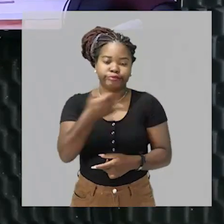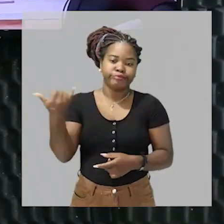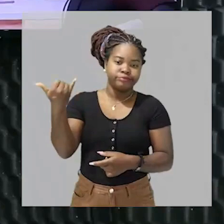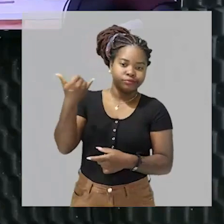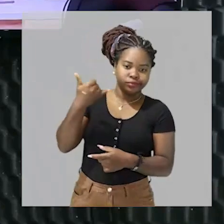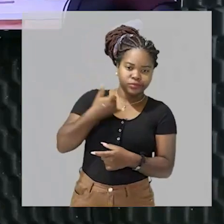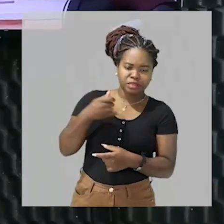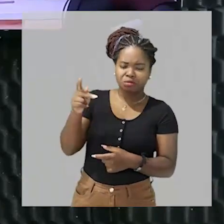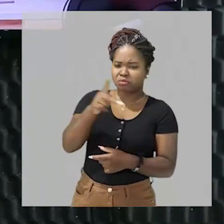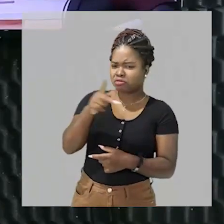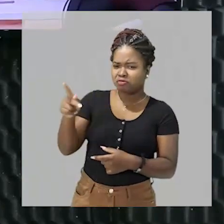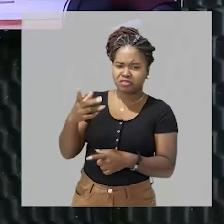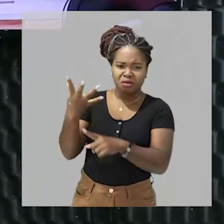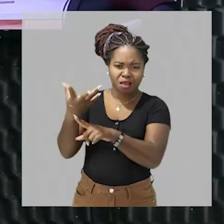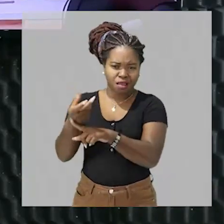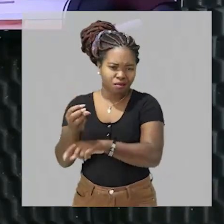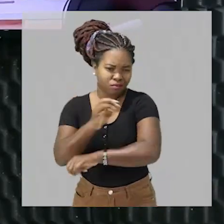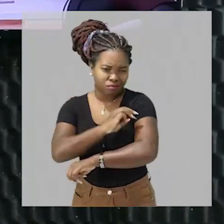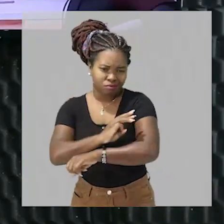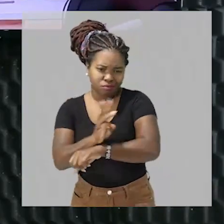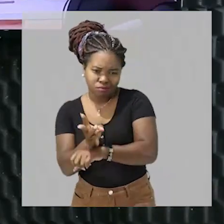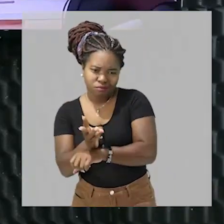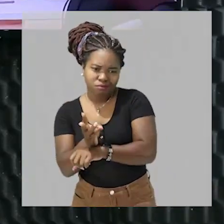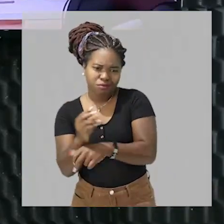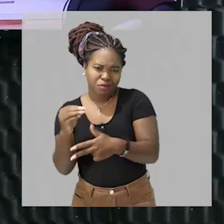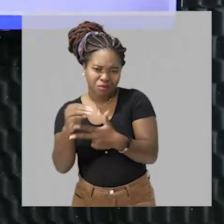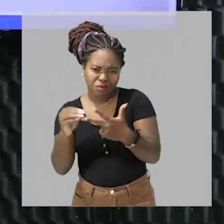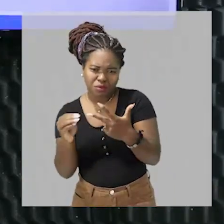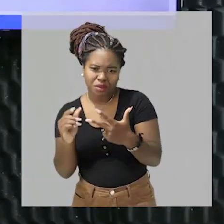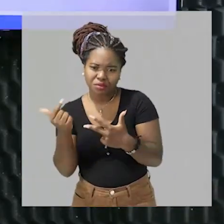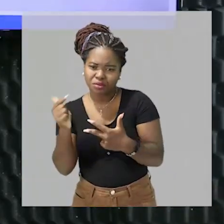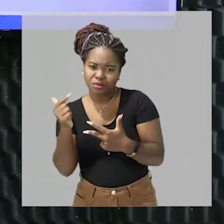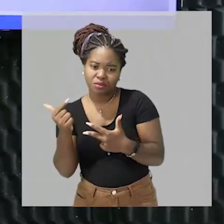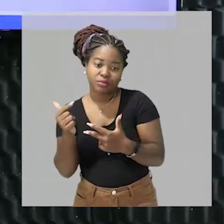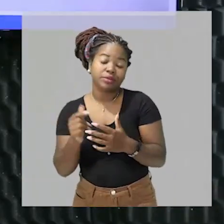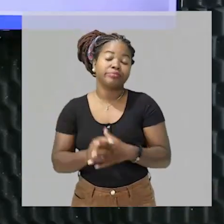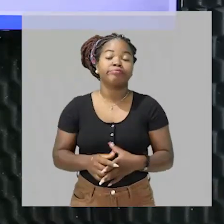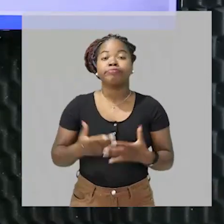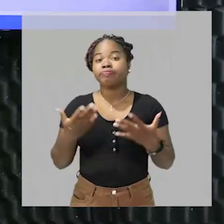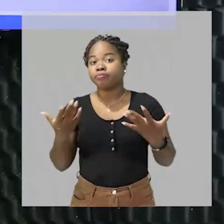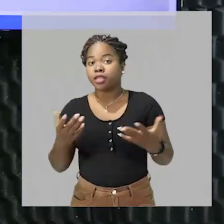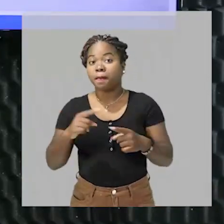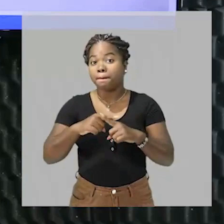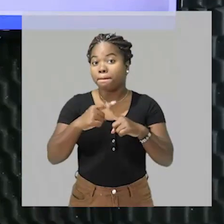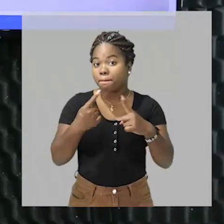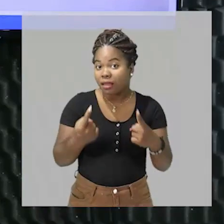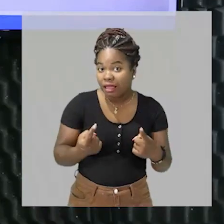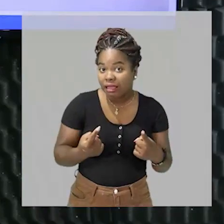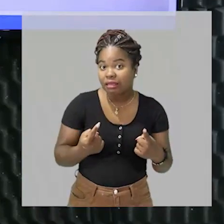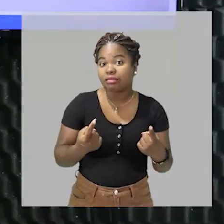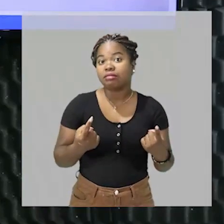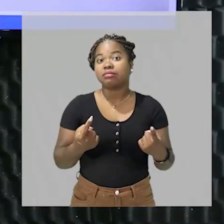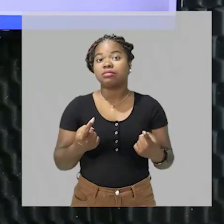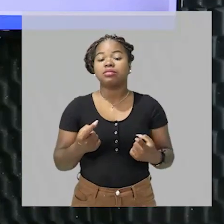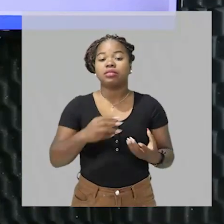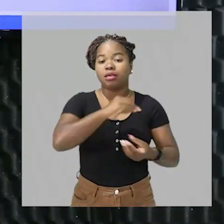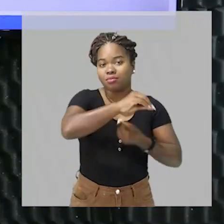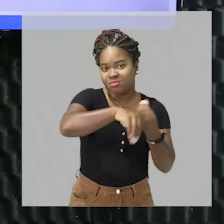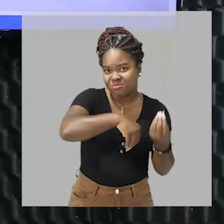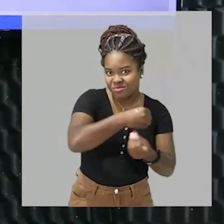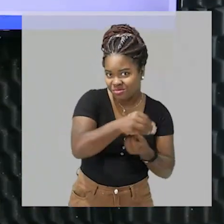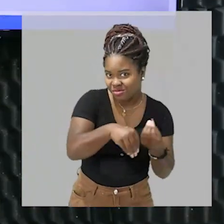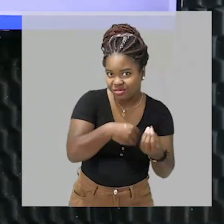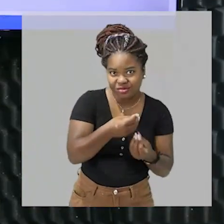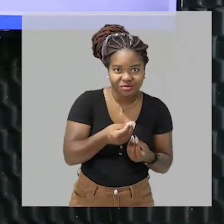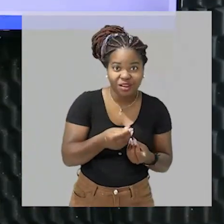conteúdo específico, mas quando a gente fala principalmente deste assunto aqui, arte, mídias e cultura pop, a gente não fala